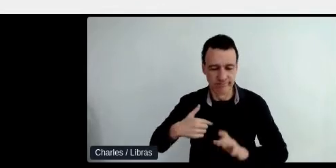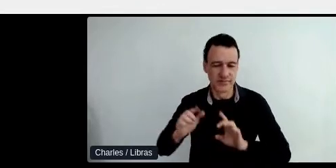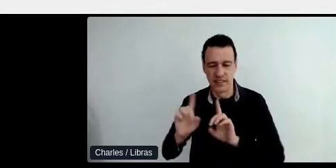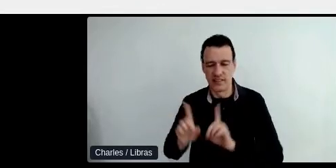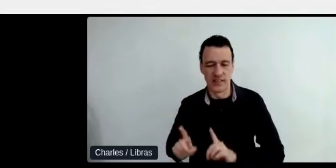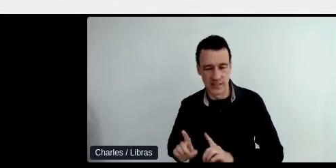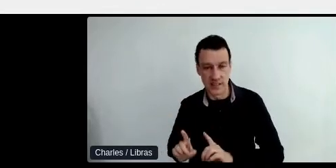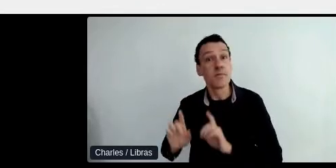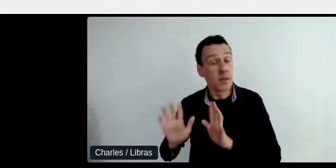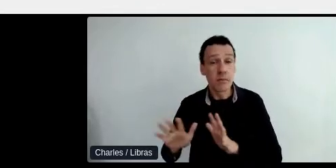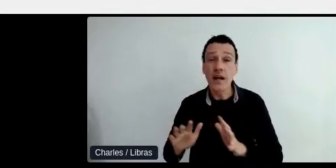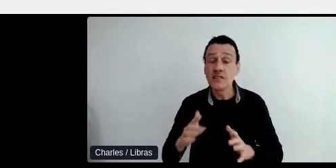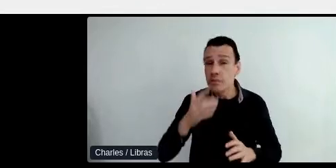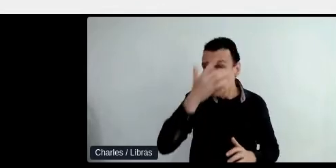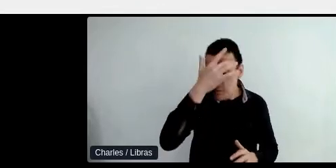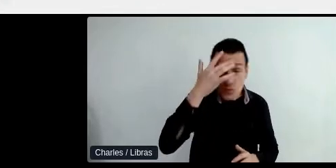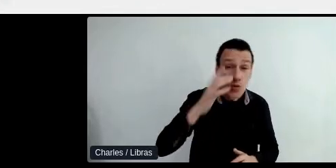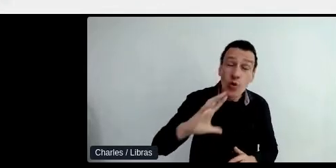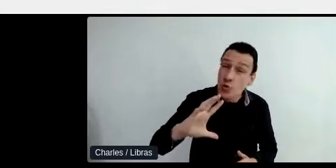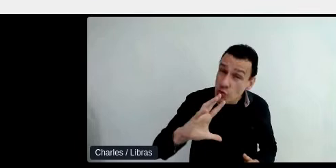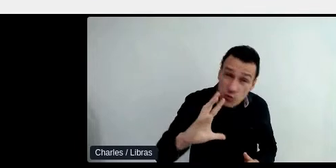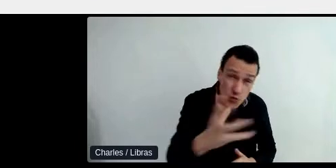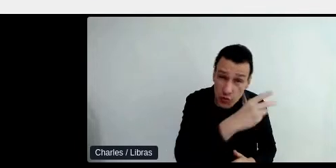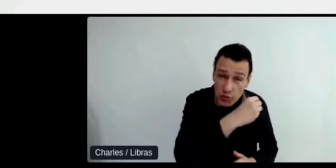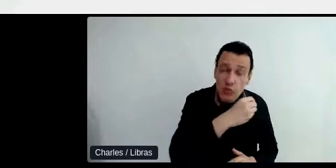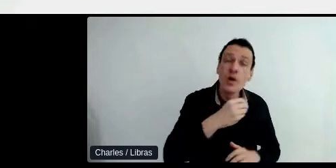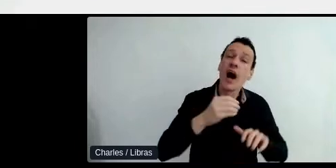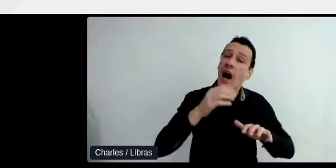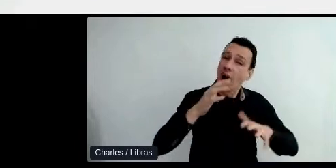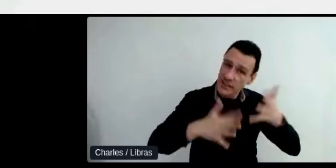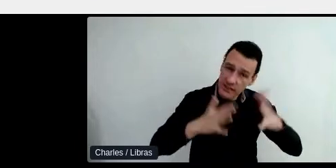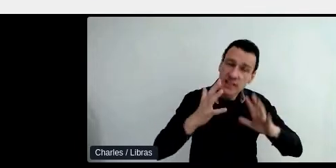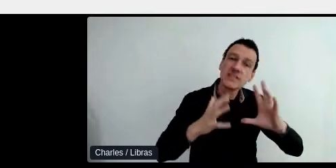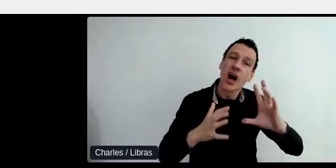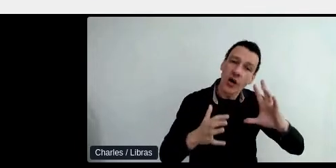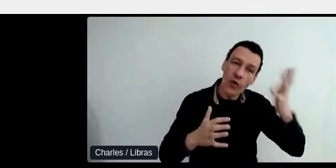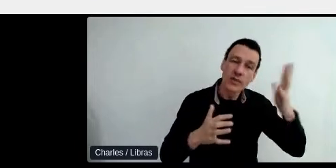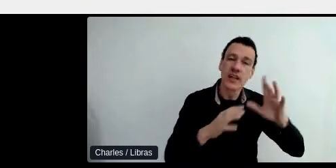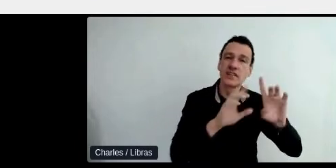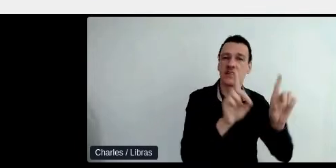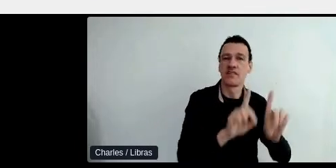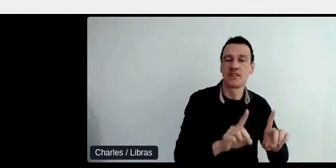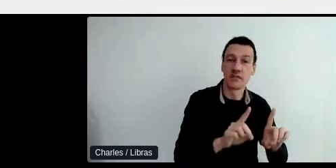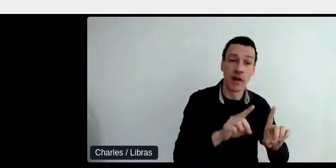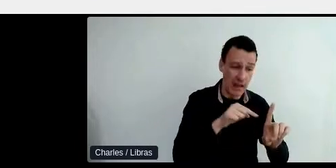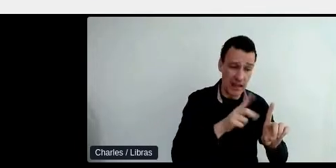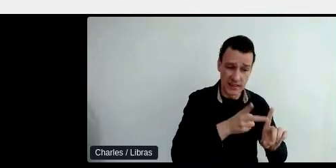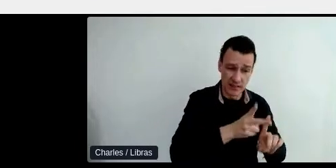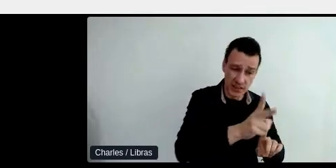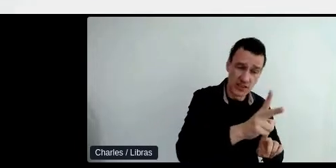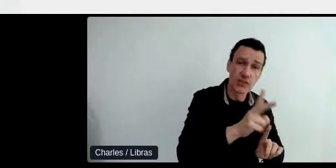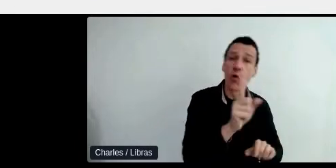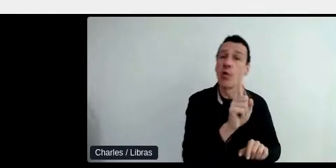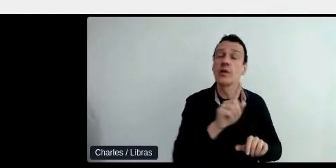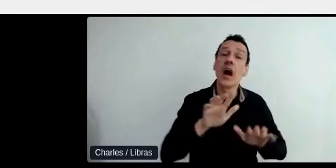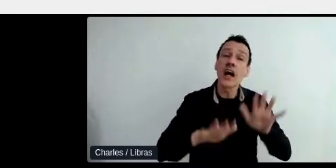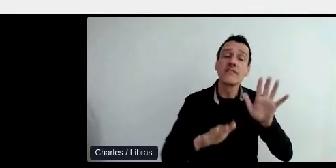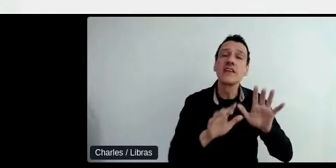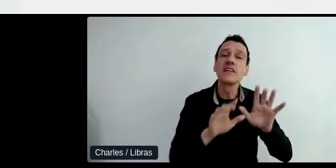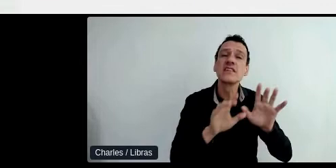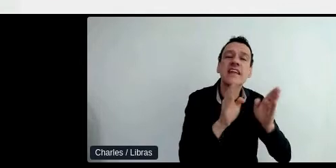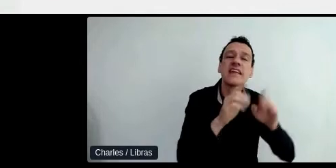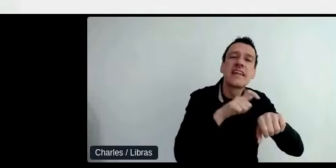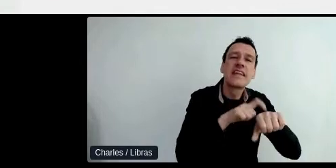uma deficiência, todos, independente dela ser definitiva ou não, porque existem as deficiências temporárias, por